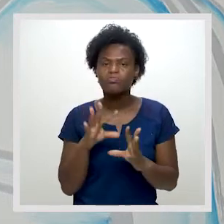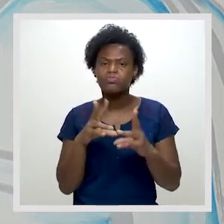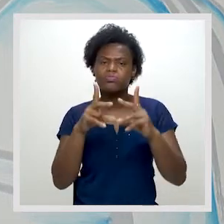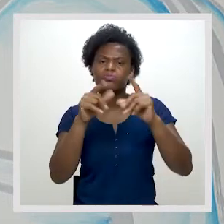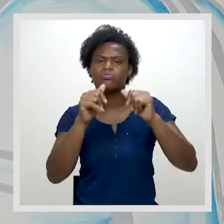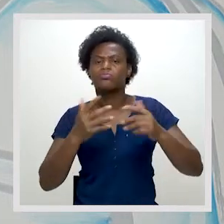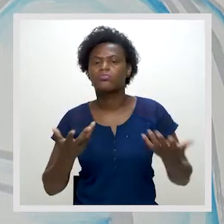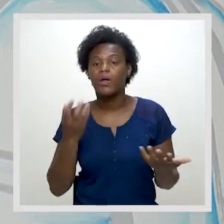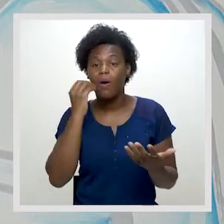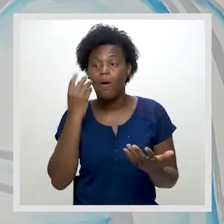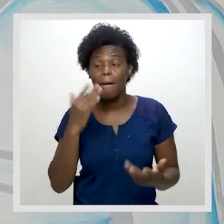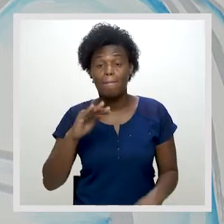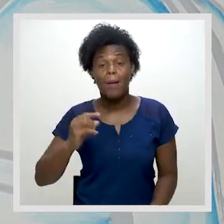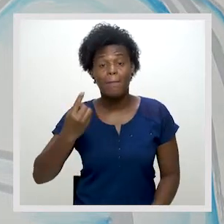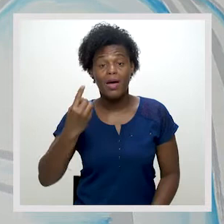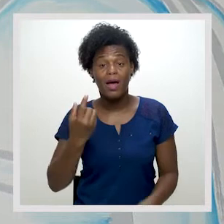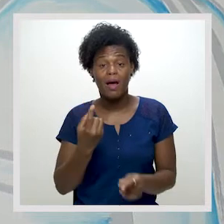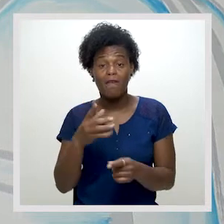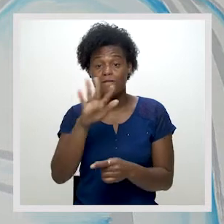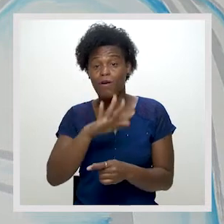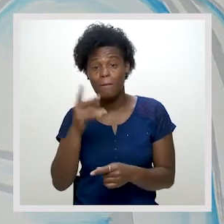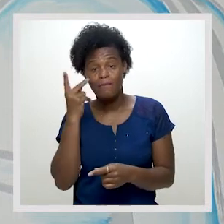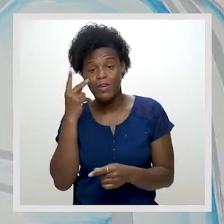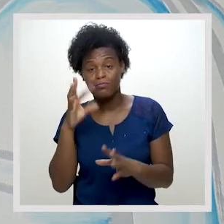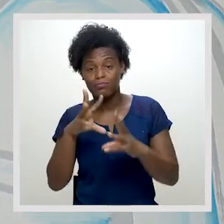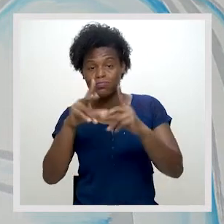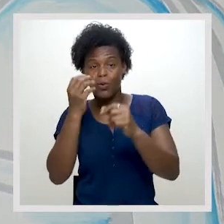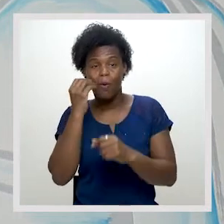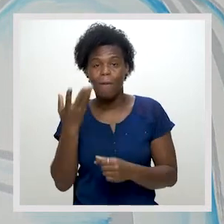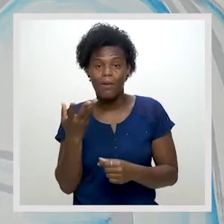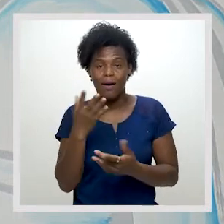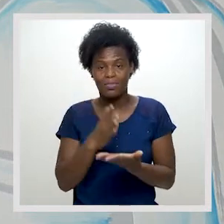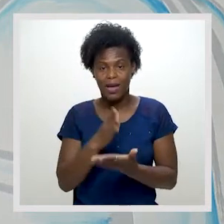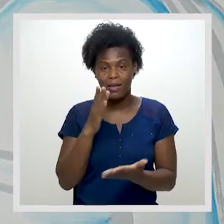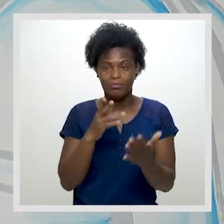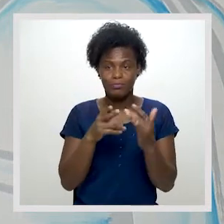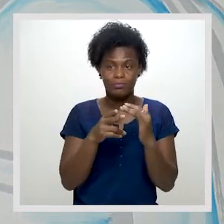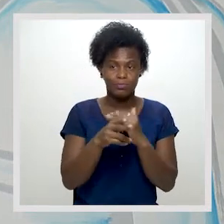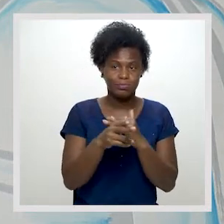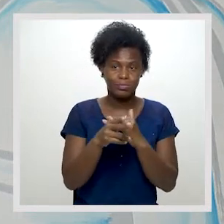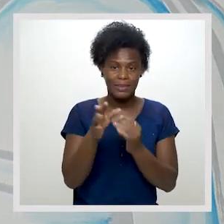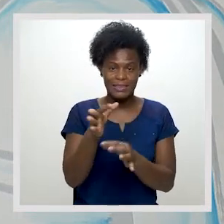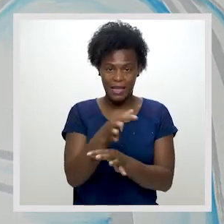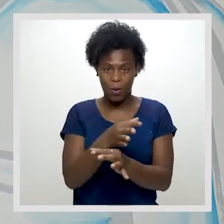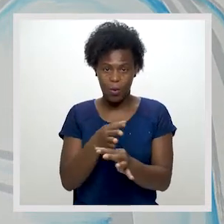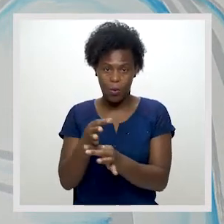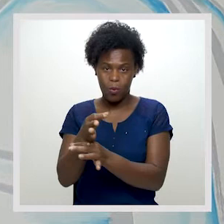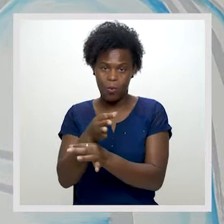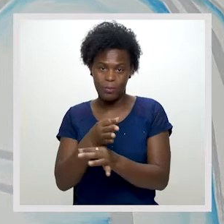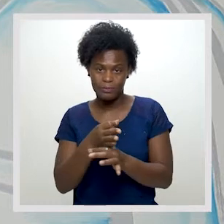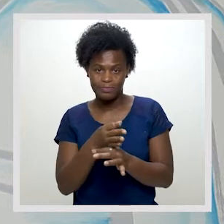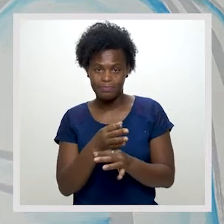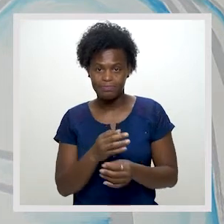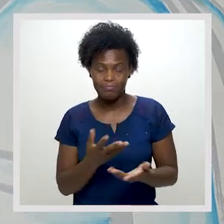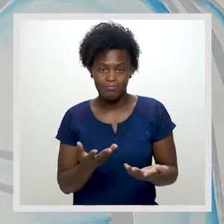evoluído as primeiras formas de vida até chegarem à célula propriamente